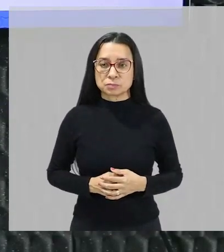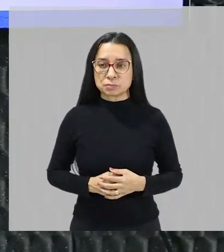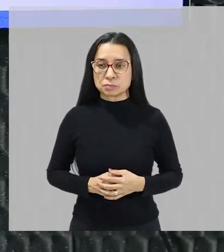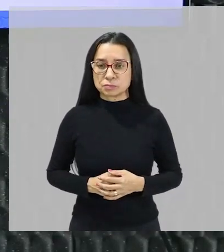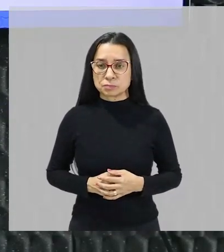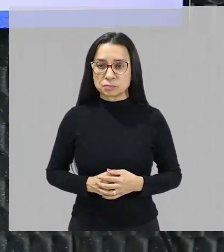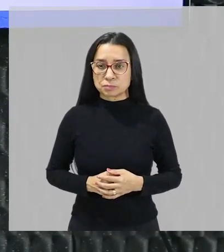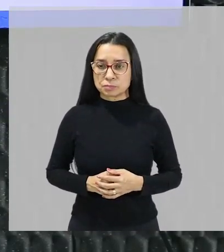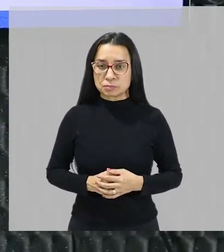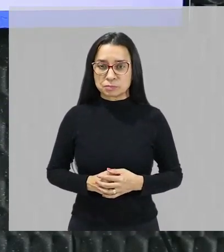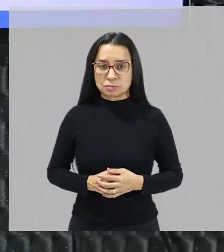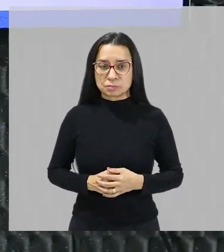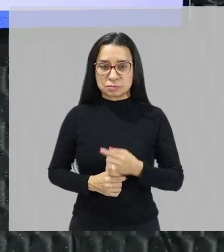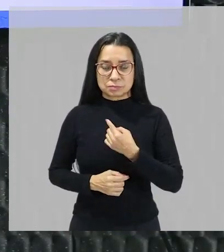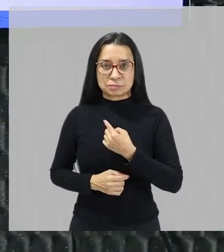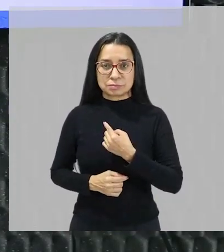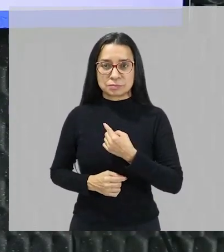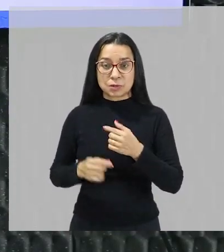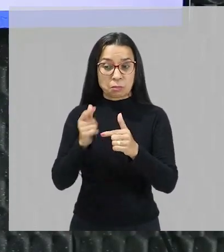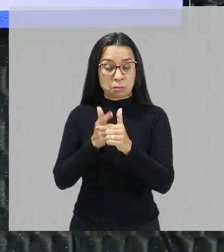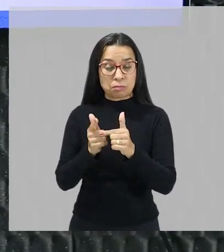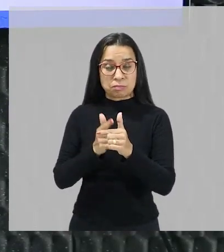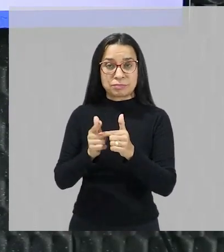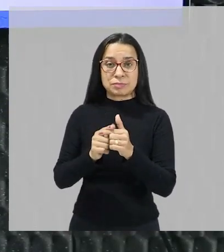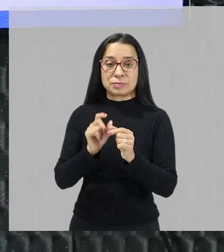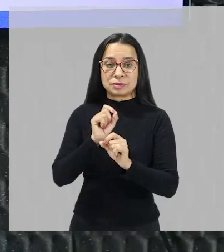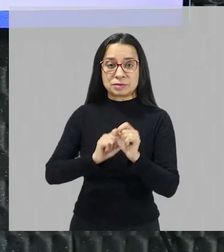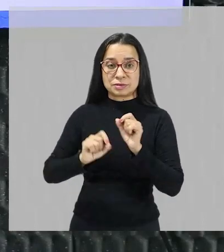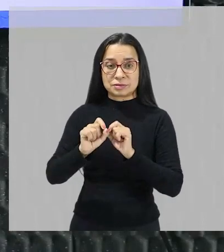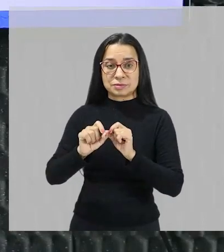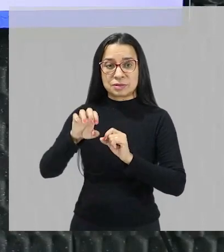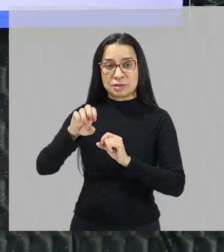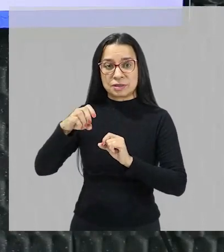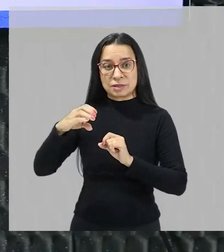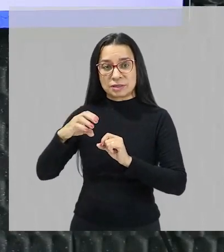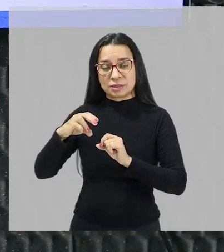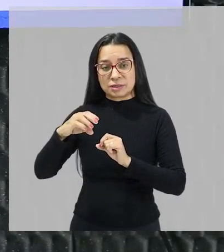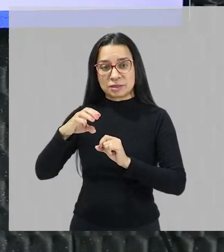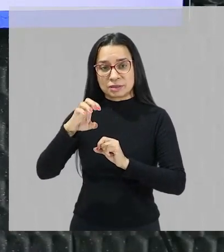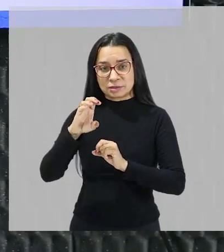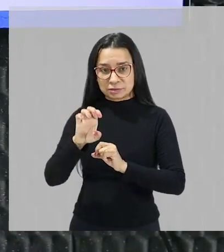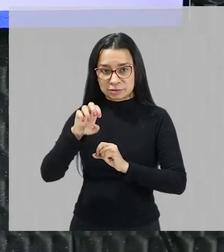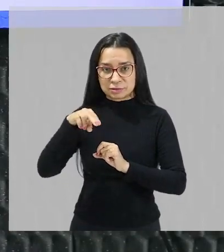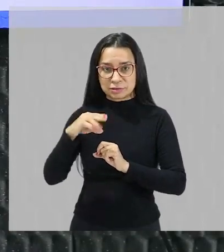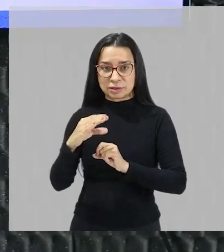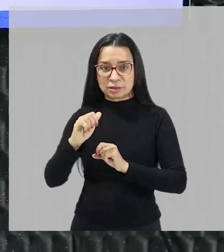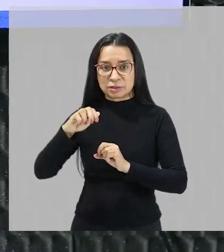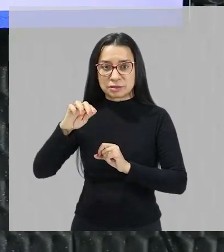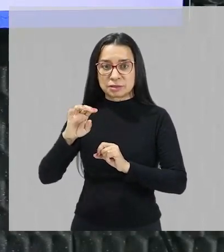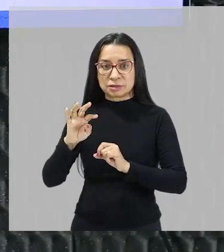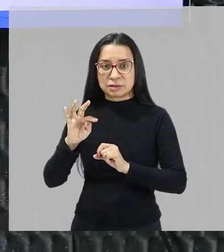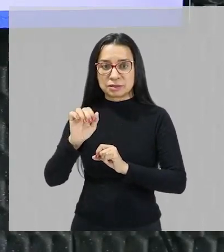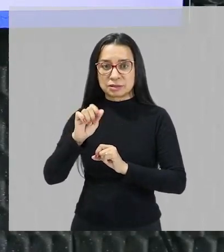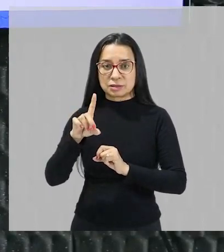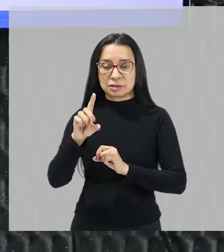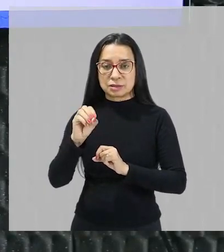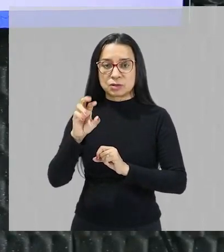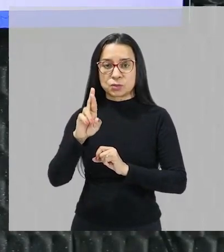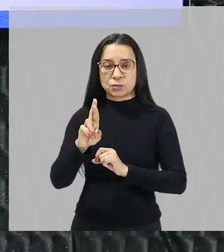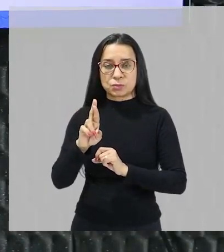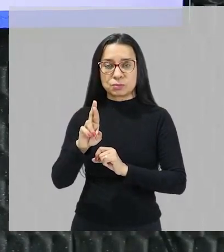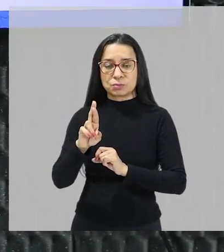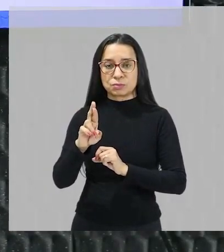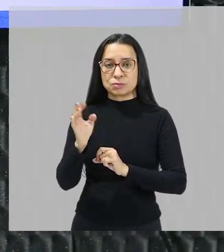de viúvas da... Rapaz, isso dá um problema, hein? Encantador de viúvas da cidade? Que história é essa? Vamos lá. Famoso por ser